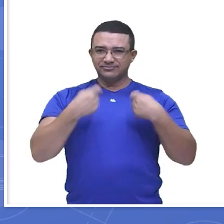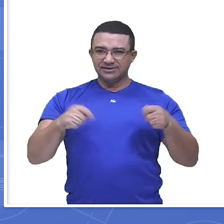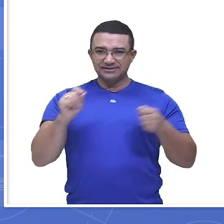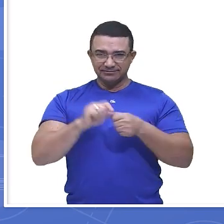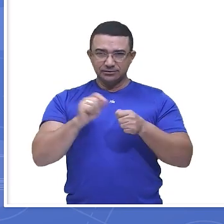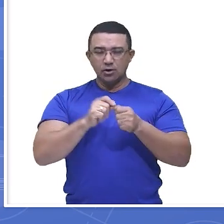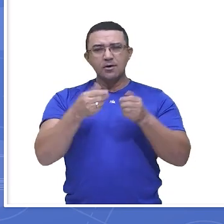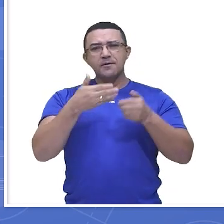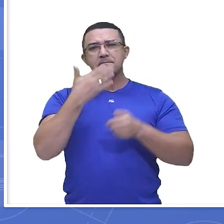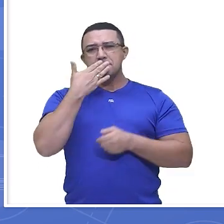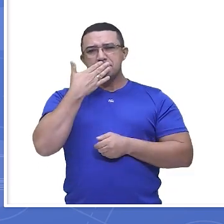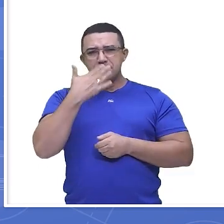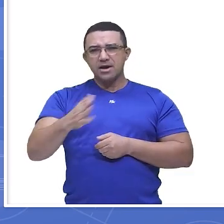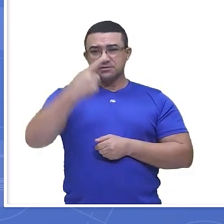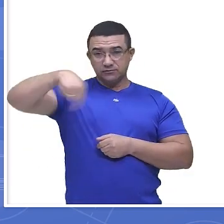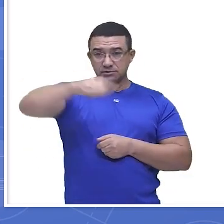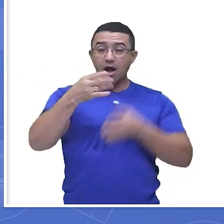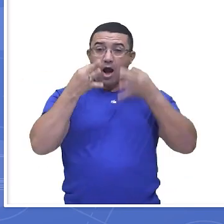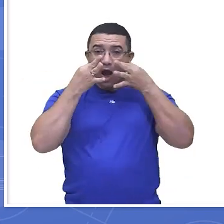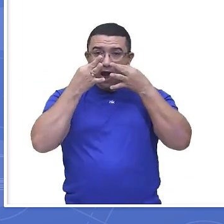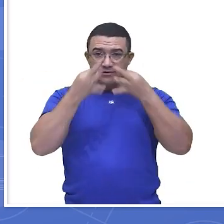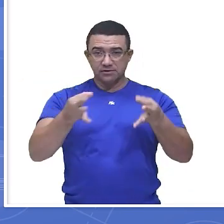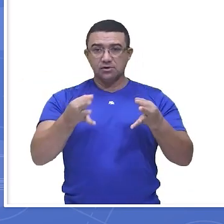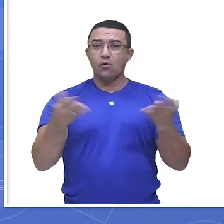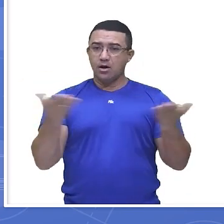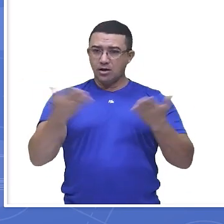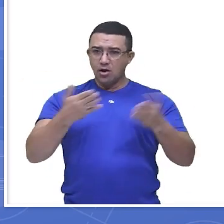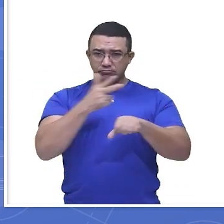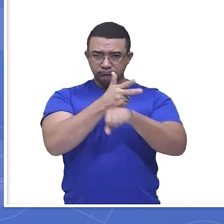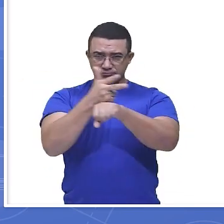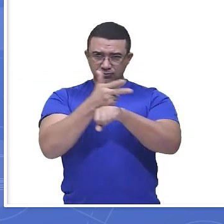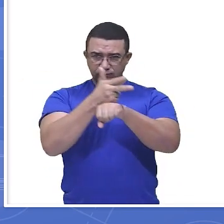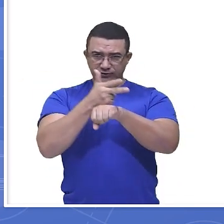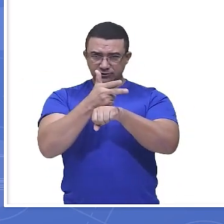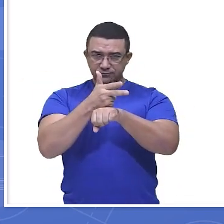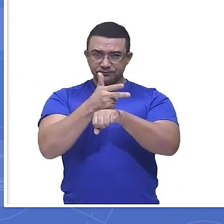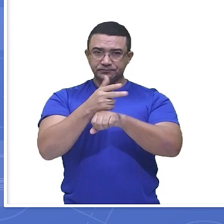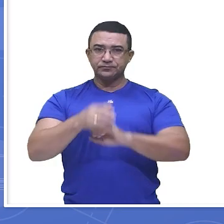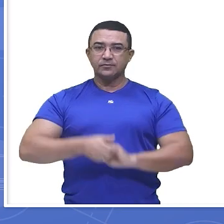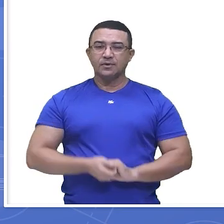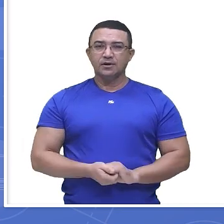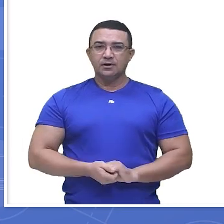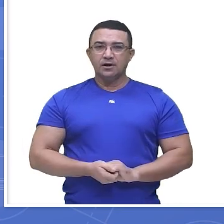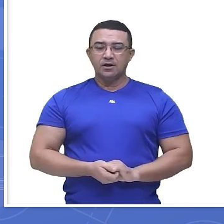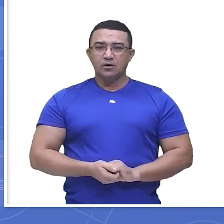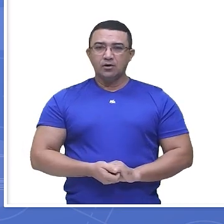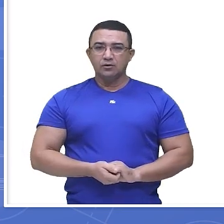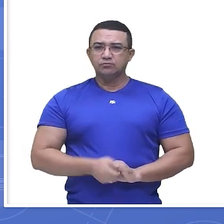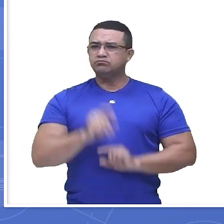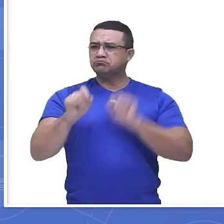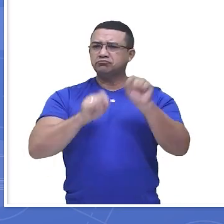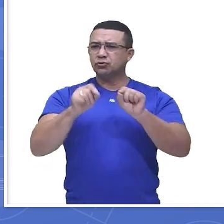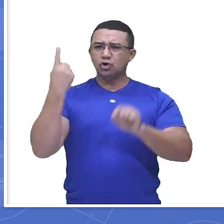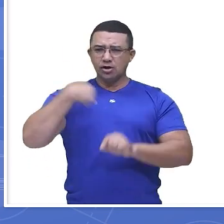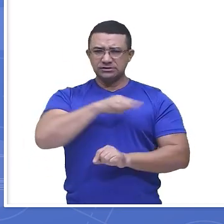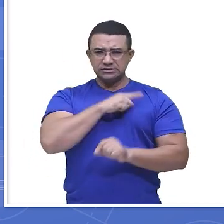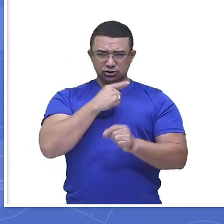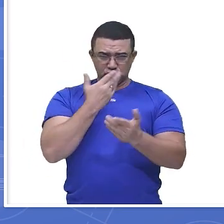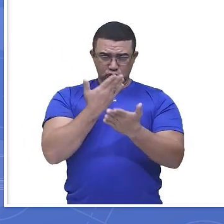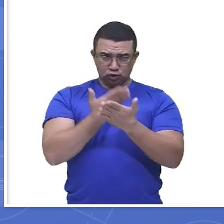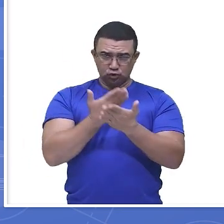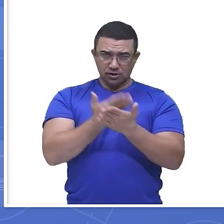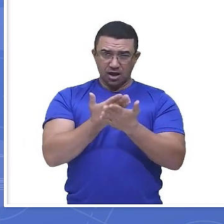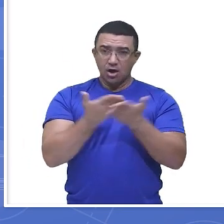a vocês muita atenção a partir desse vídeo no que nós vamos estudar agora. Vocês viram que foi